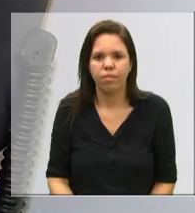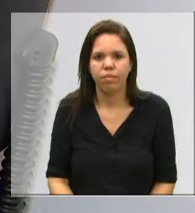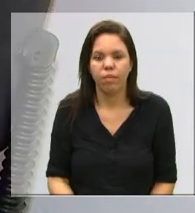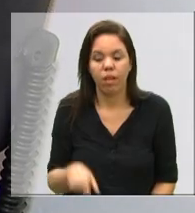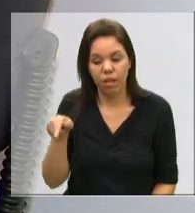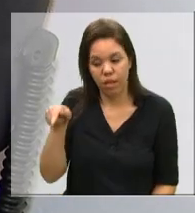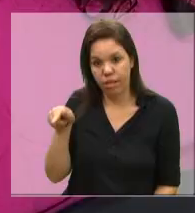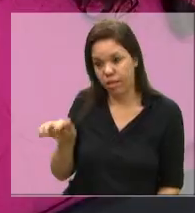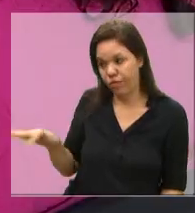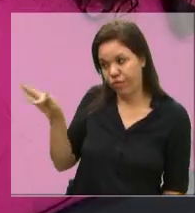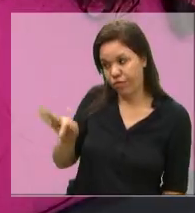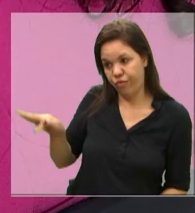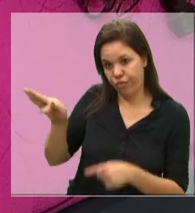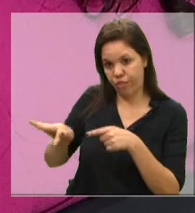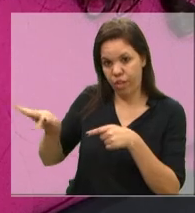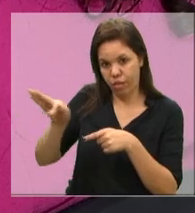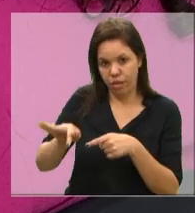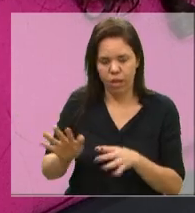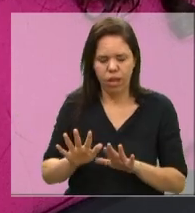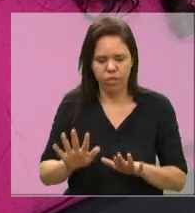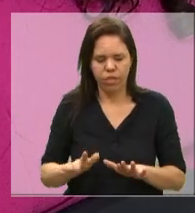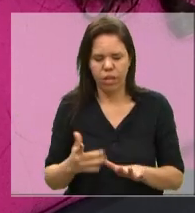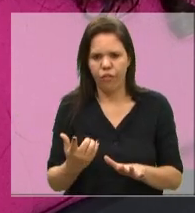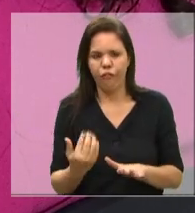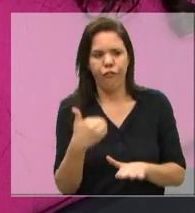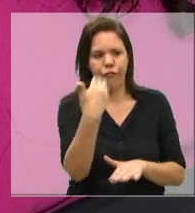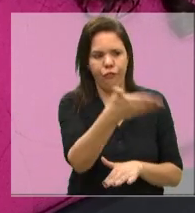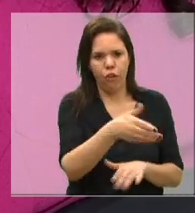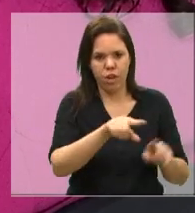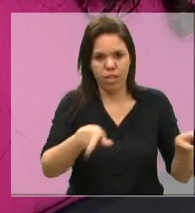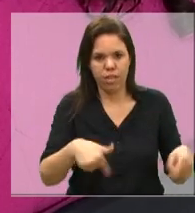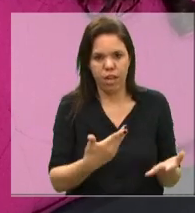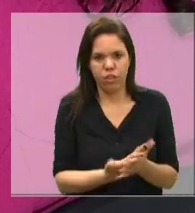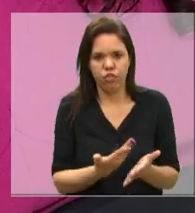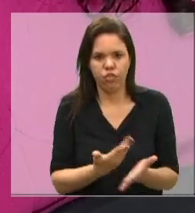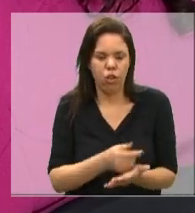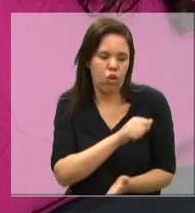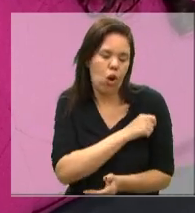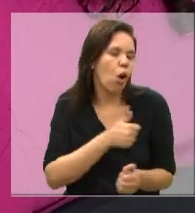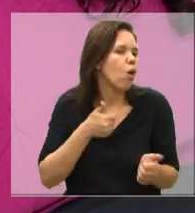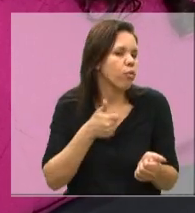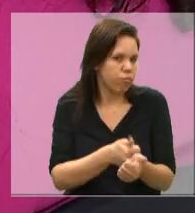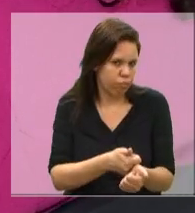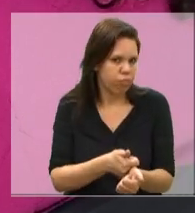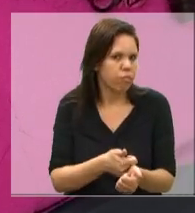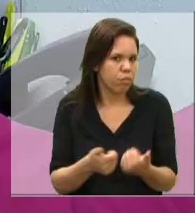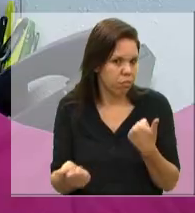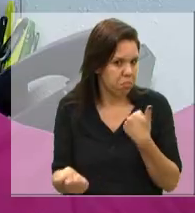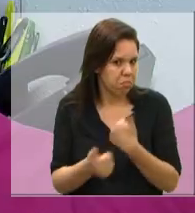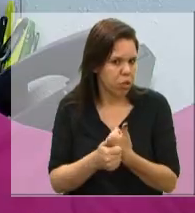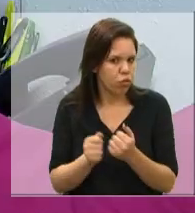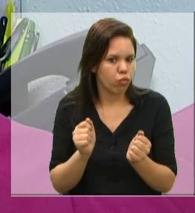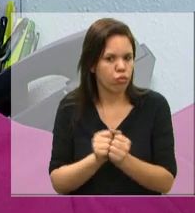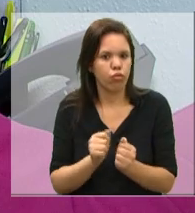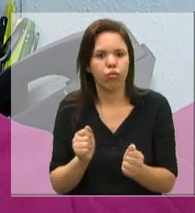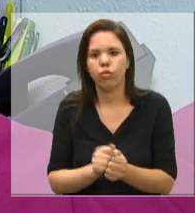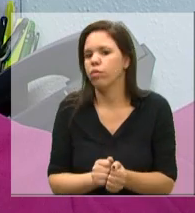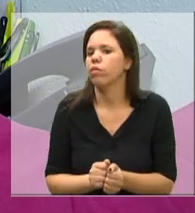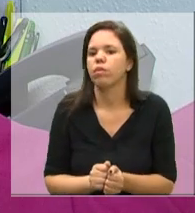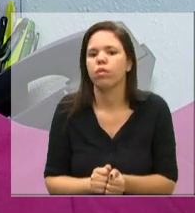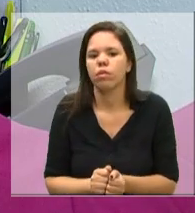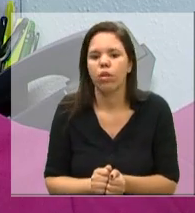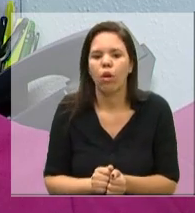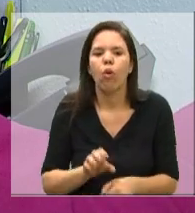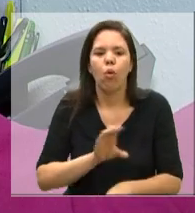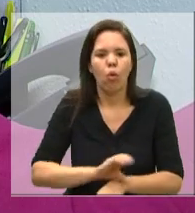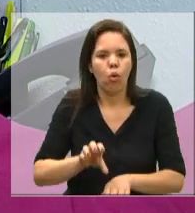Nesta faculdade, mesmo fora da sala de aula, os alunos são acompanhados bem de perto. Para o curso à distância, nós